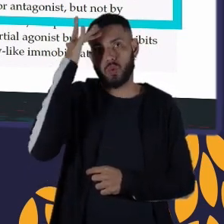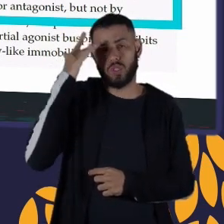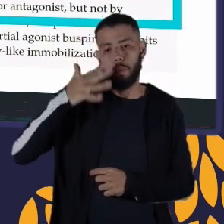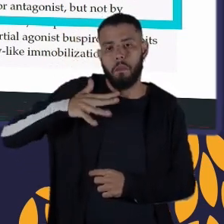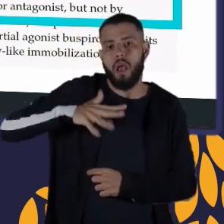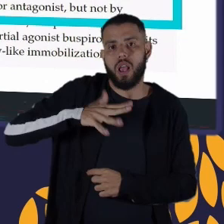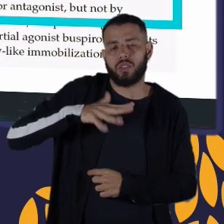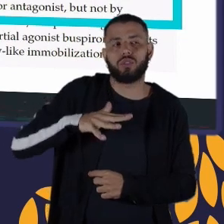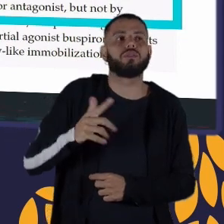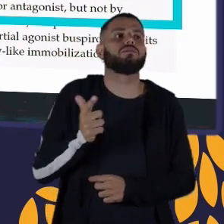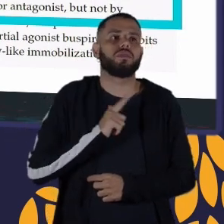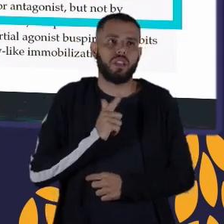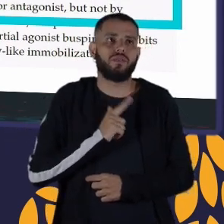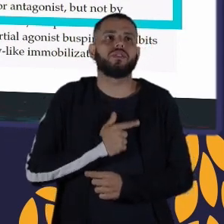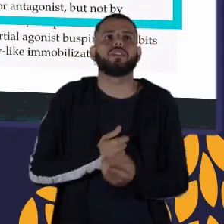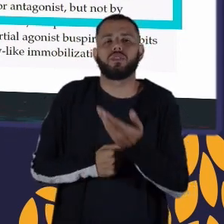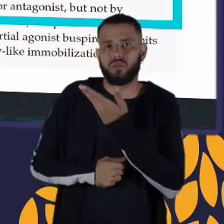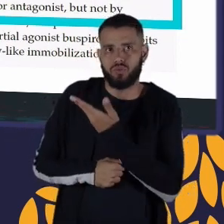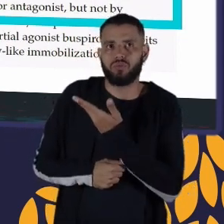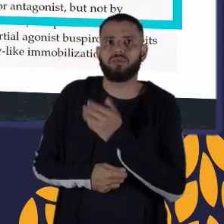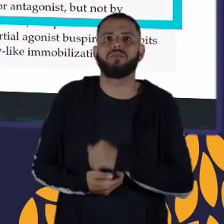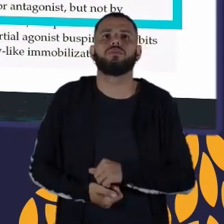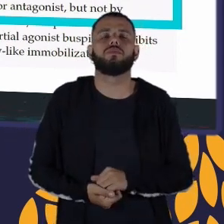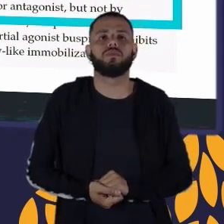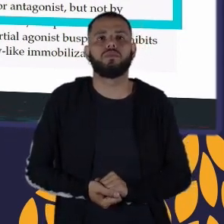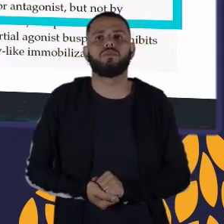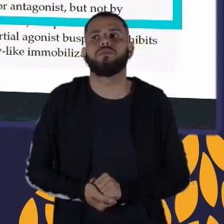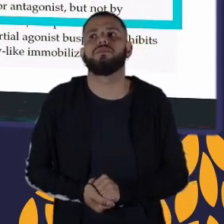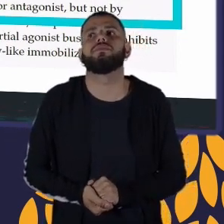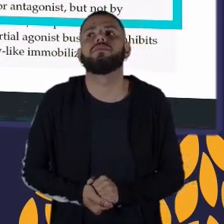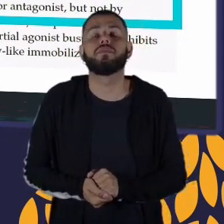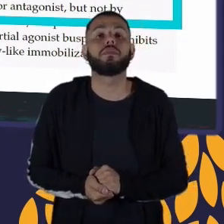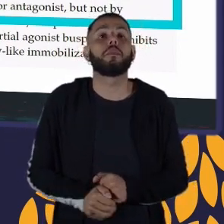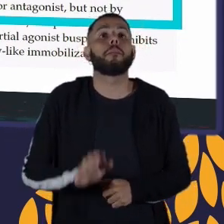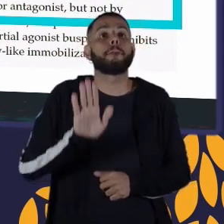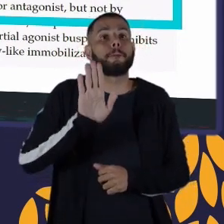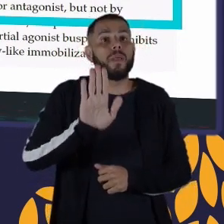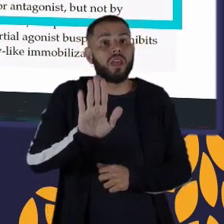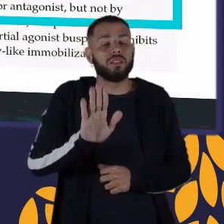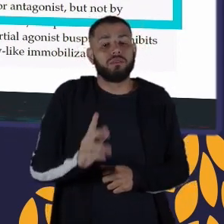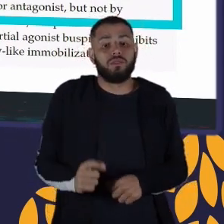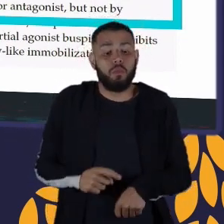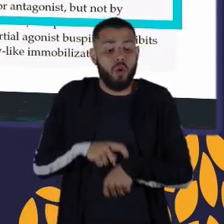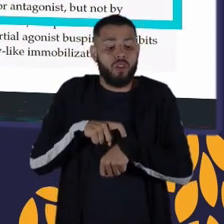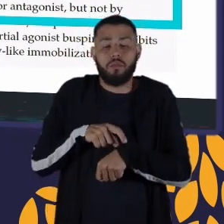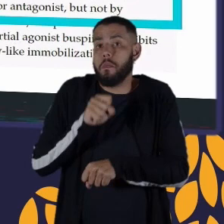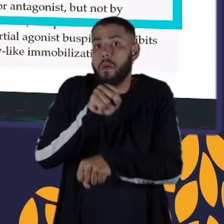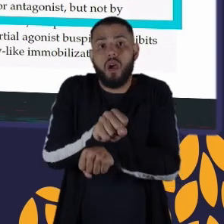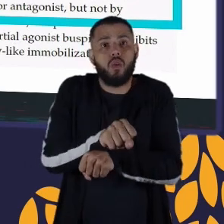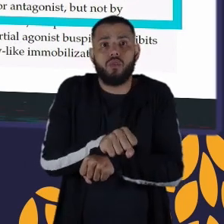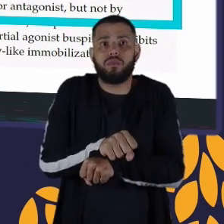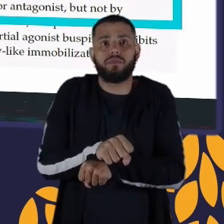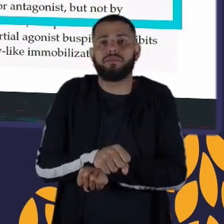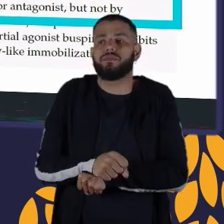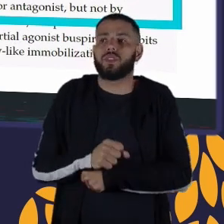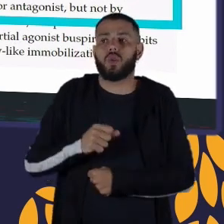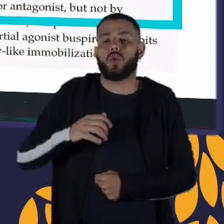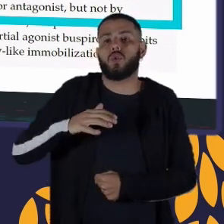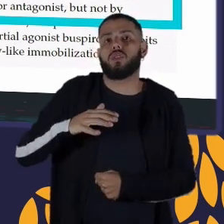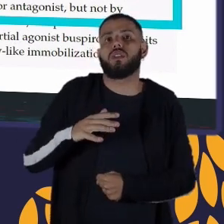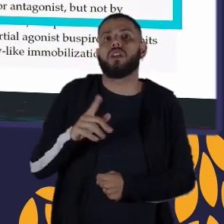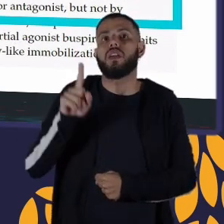isso. O primeiro, eu queria morrer. Mas às 6 horas parou. Mas a catalepsia like é